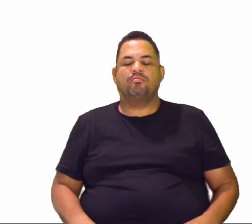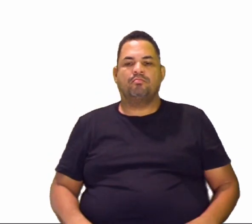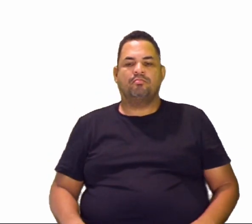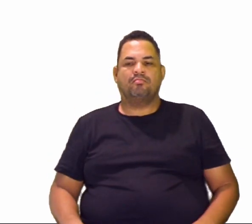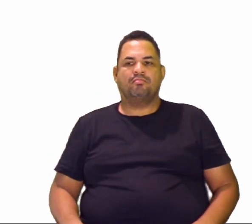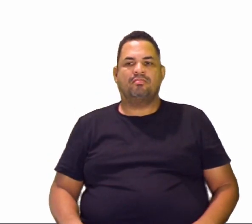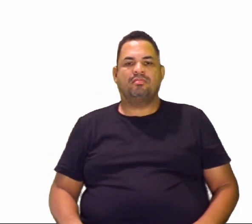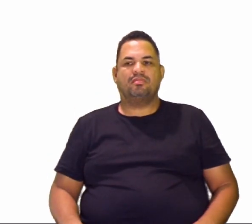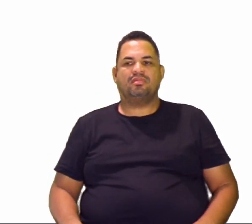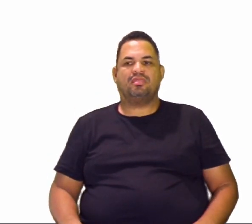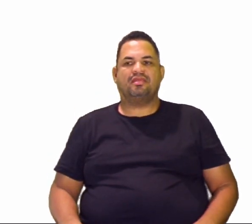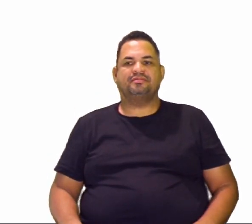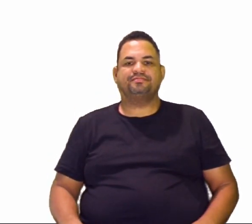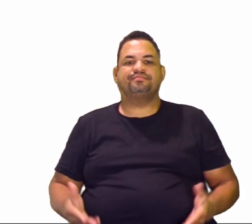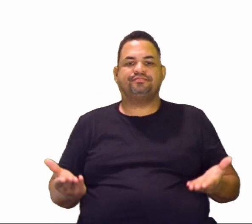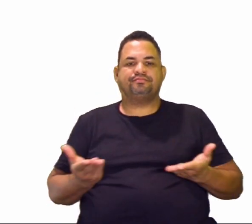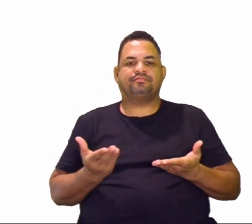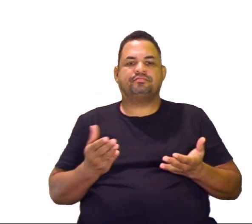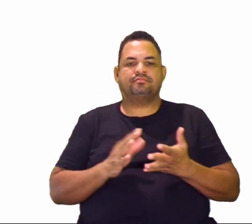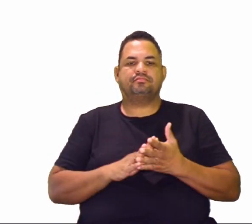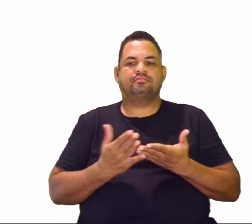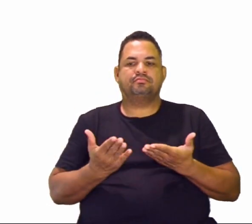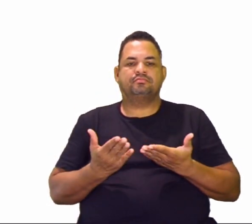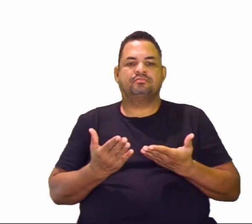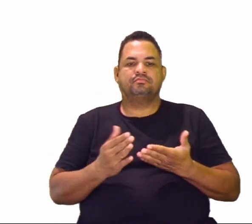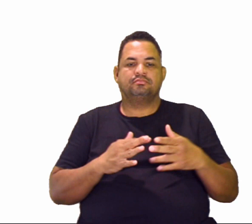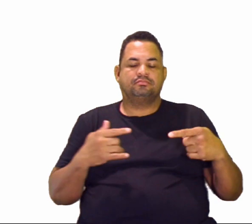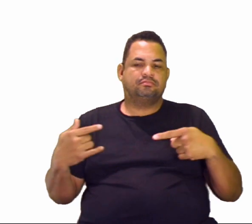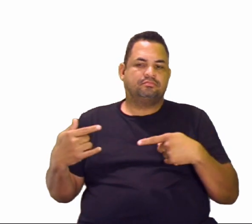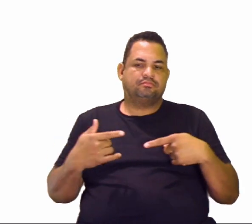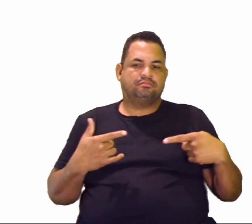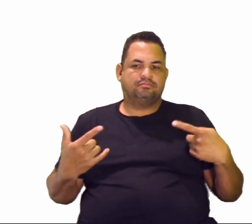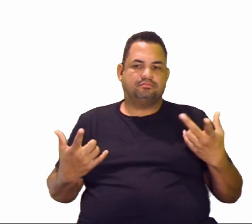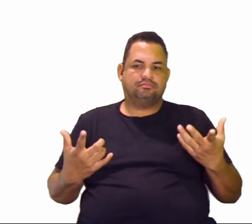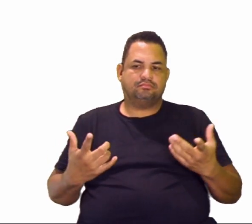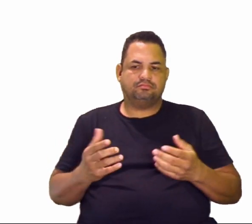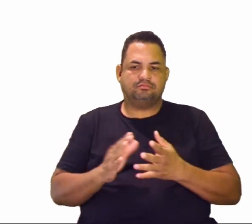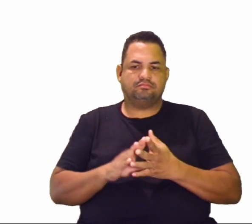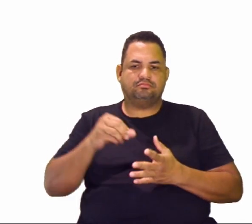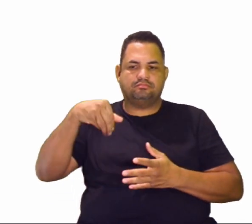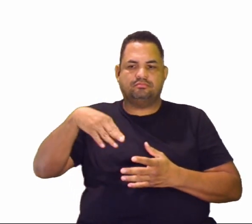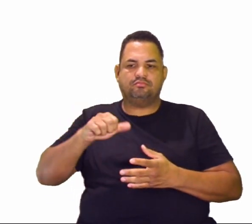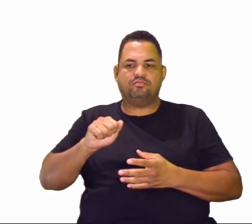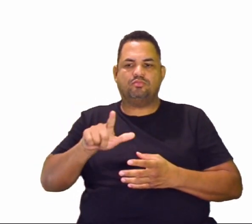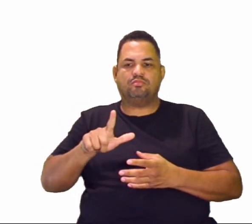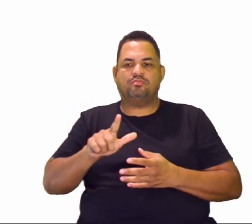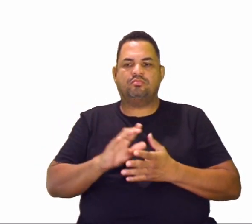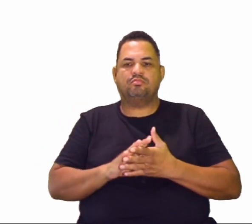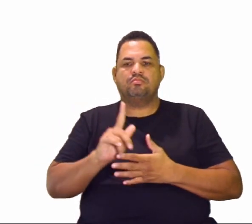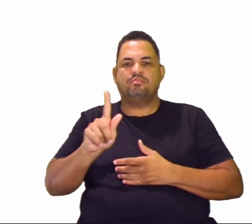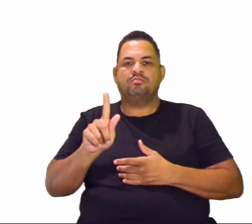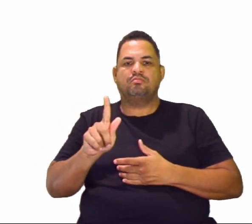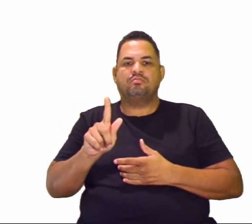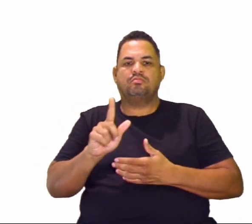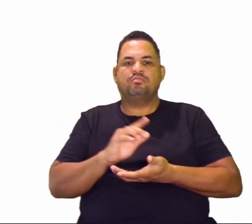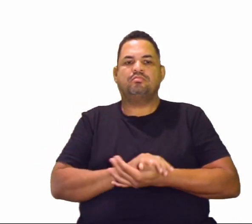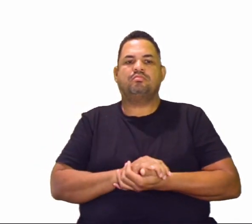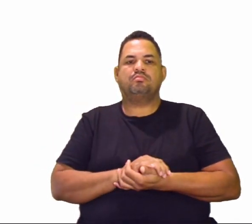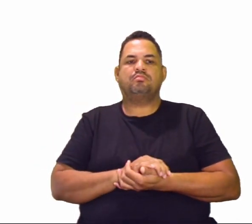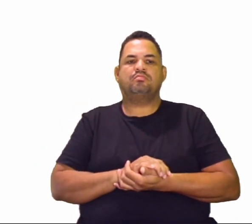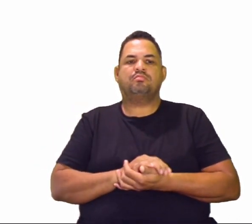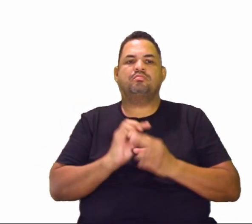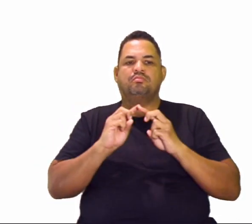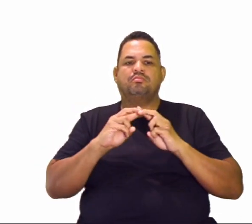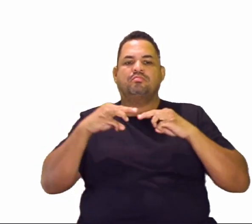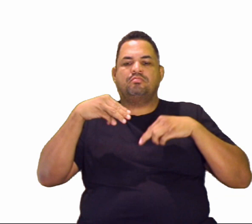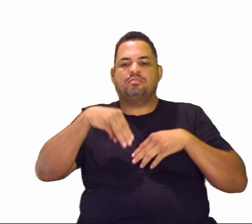aluno, que eu estou aqui relacionando agora mol, grama,